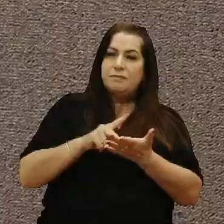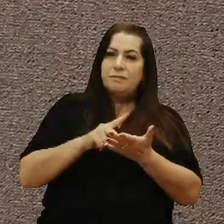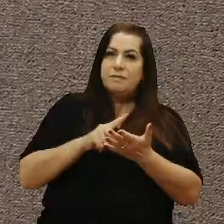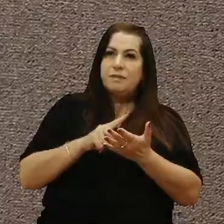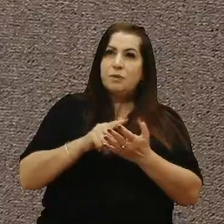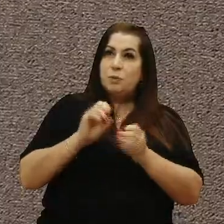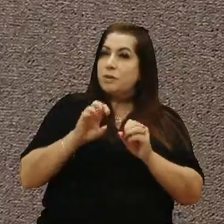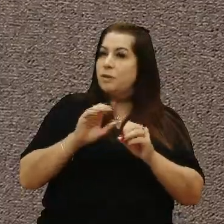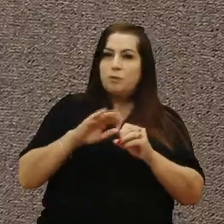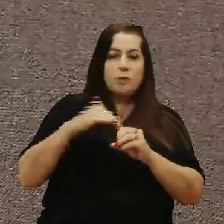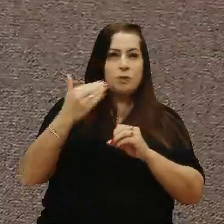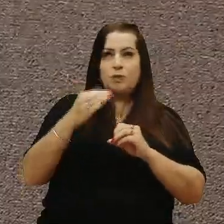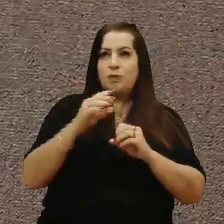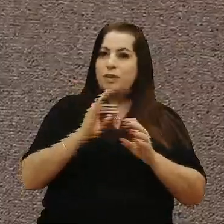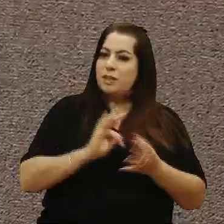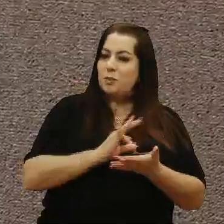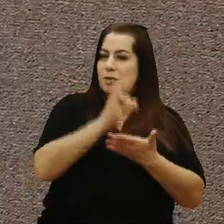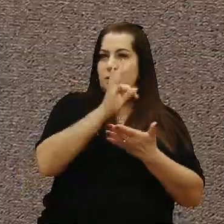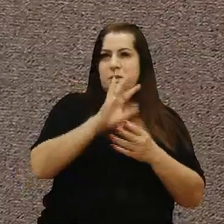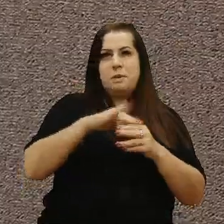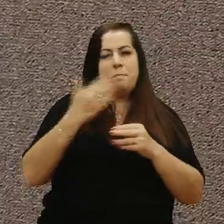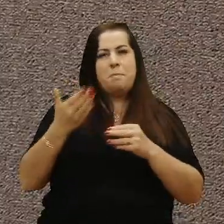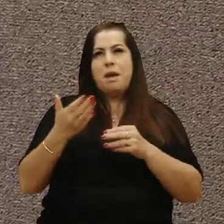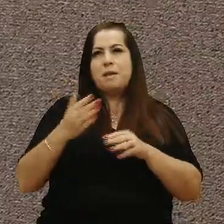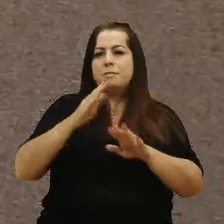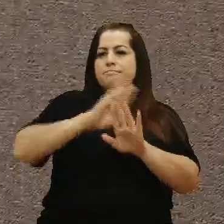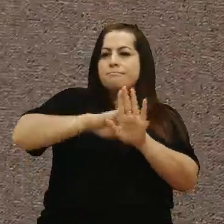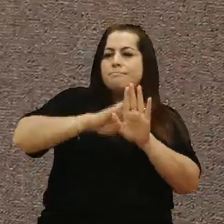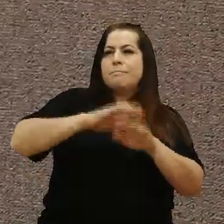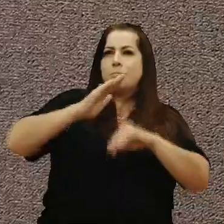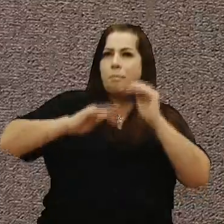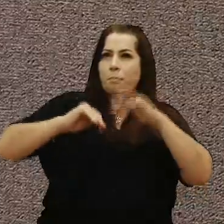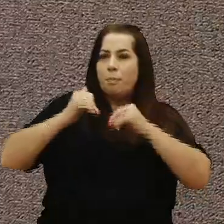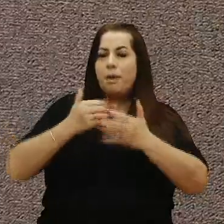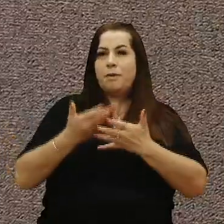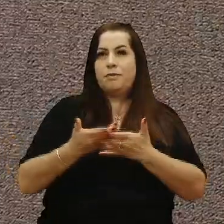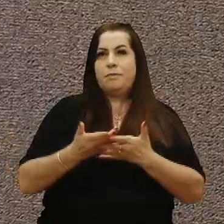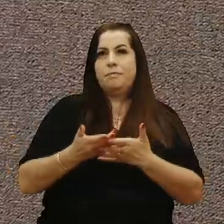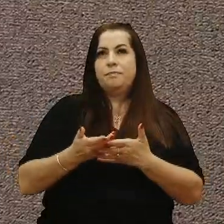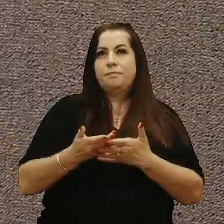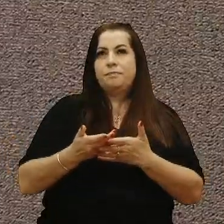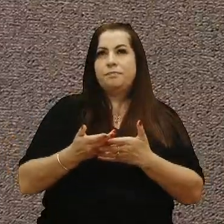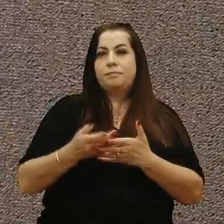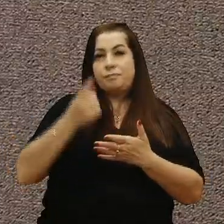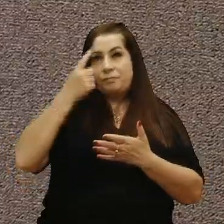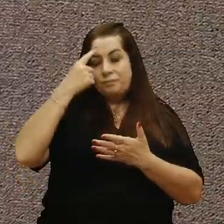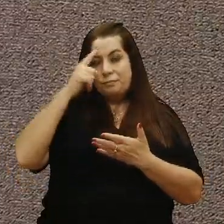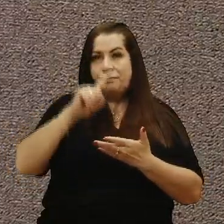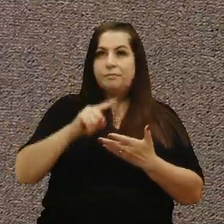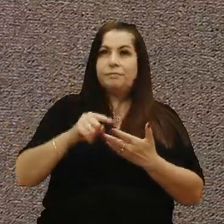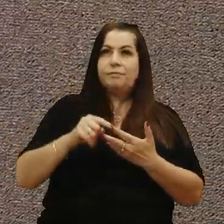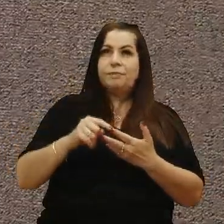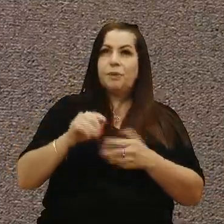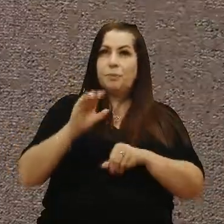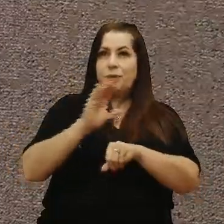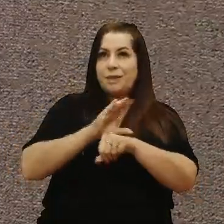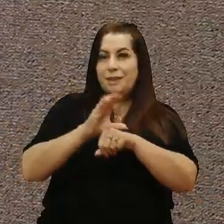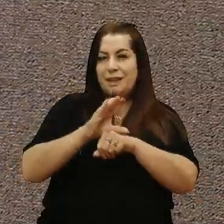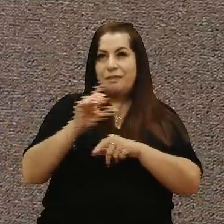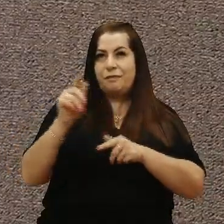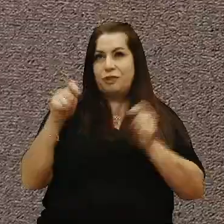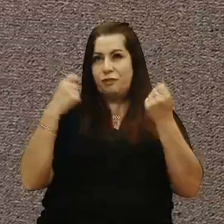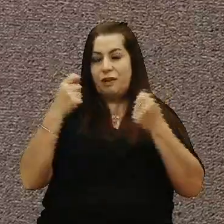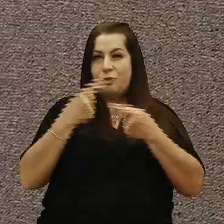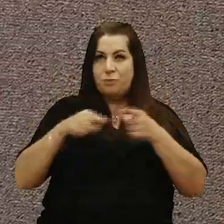ensino vai muito além da questão da teoria, tem muito de prática. E essas iniciativas, como o CETEC Festival e como o